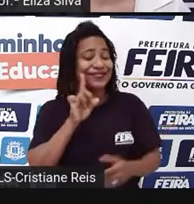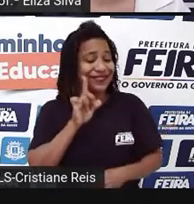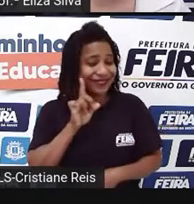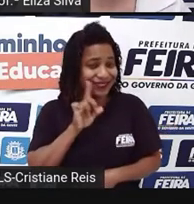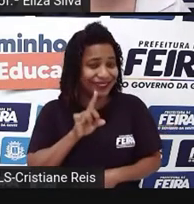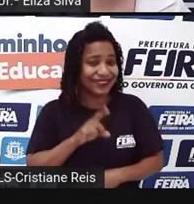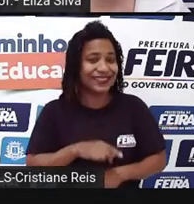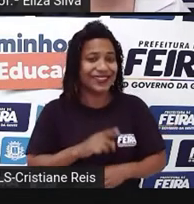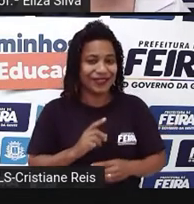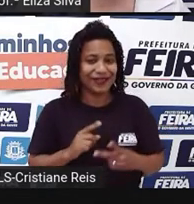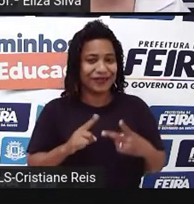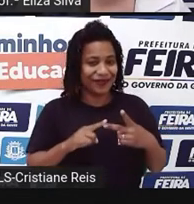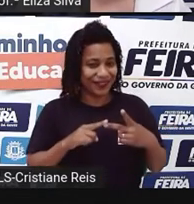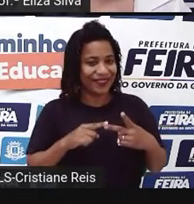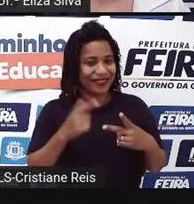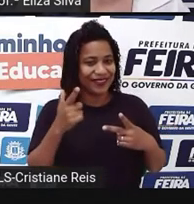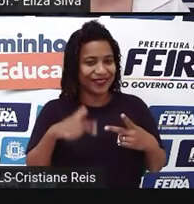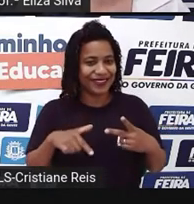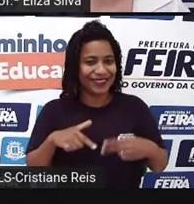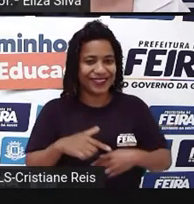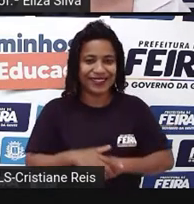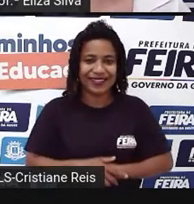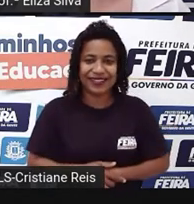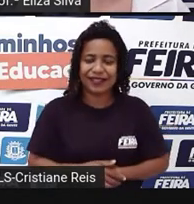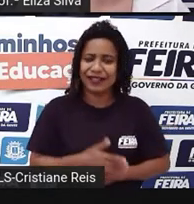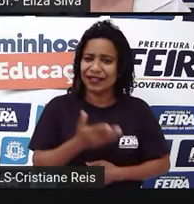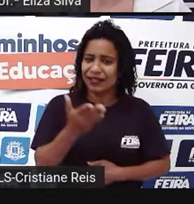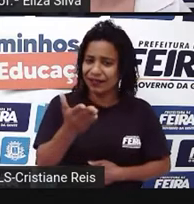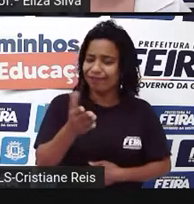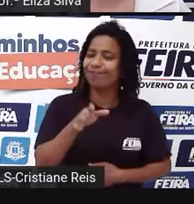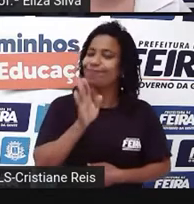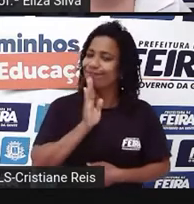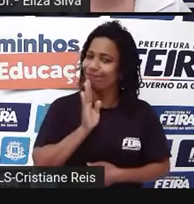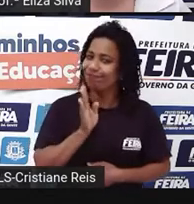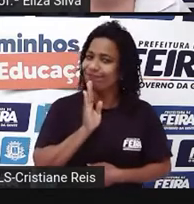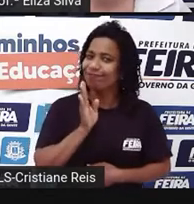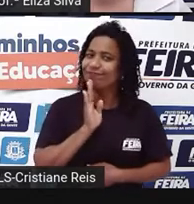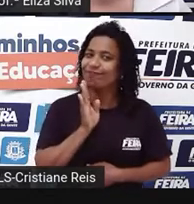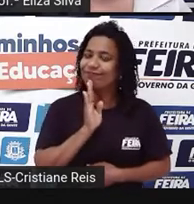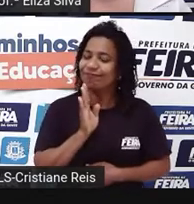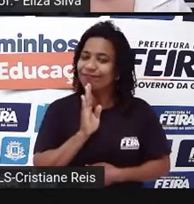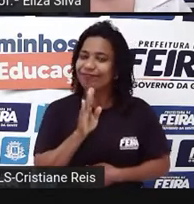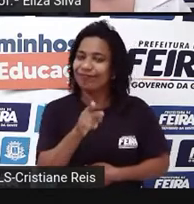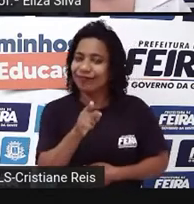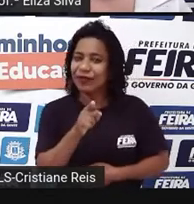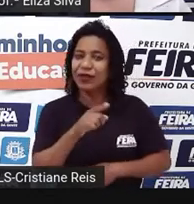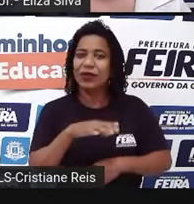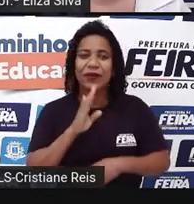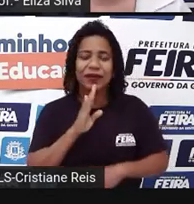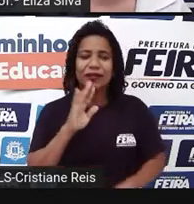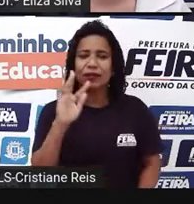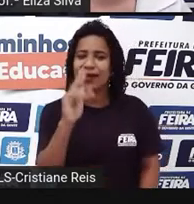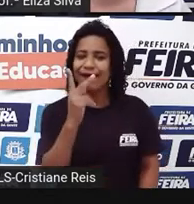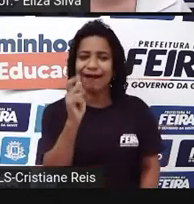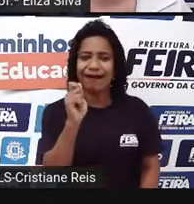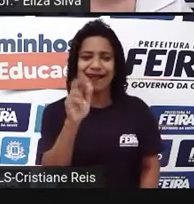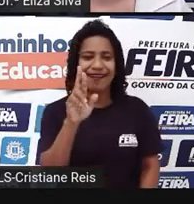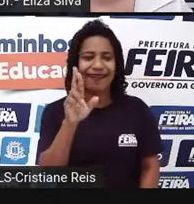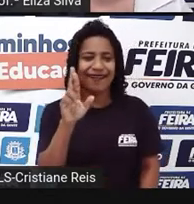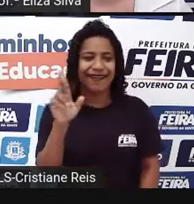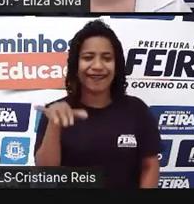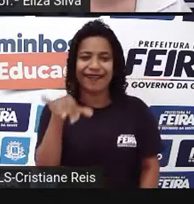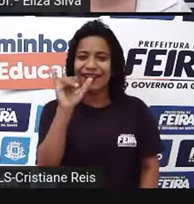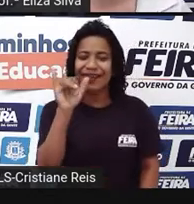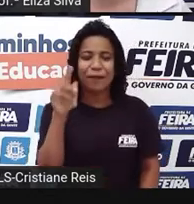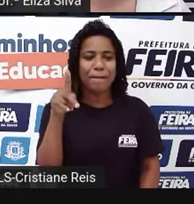Next one, próximo. E esse personagem eu sei que vocês conhecem. Where is Harry Potter from? Né?